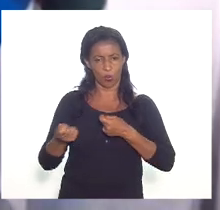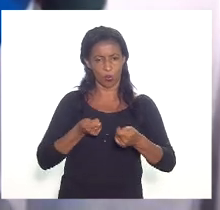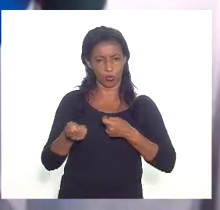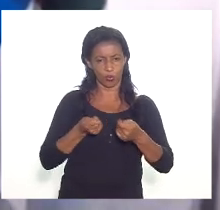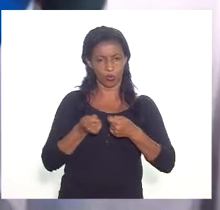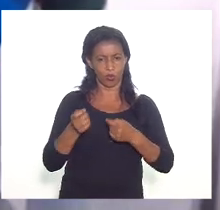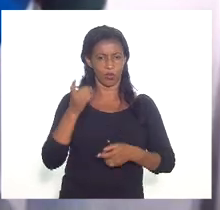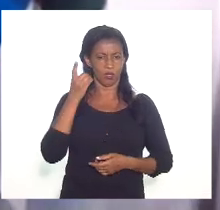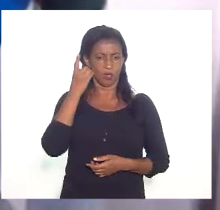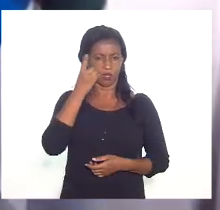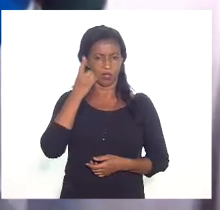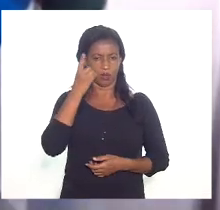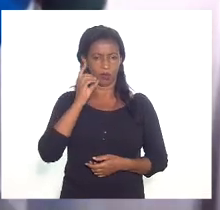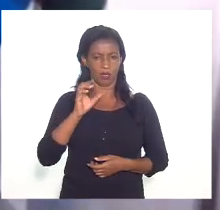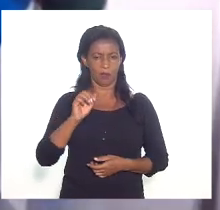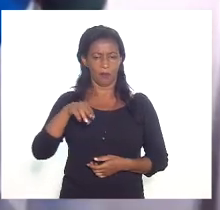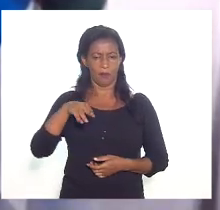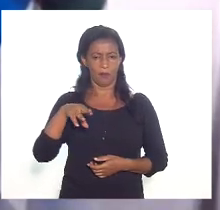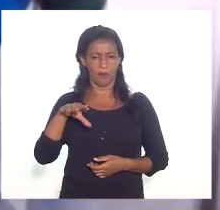controle, deputado Márcio Canella.